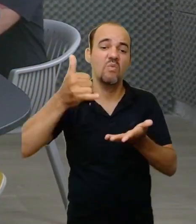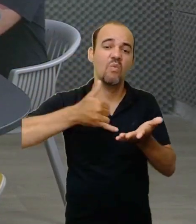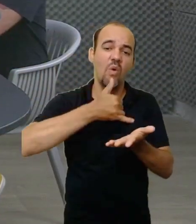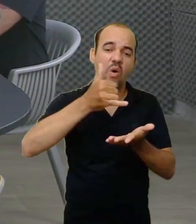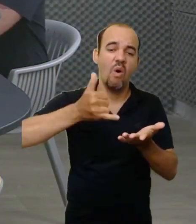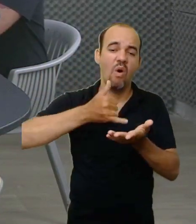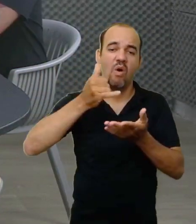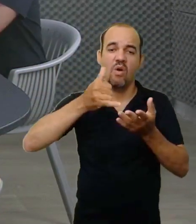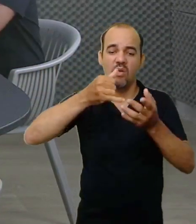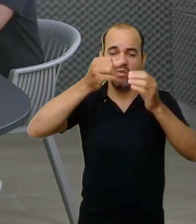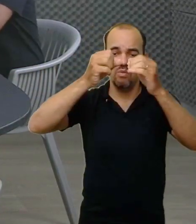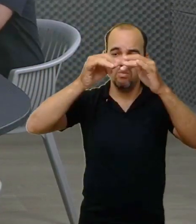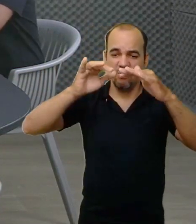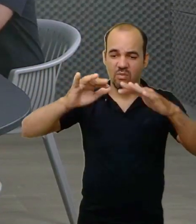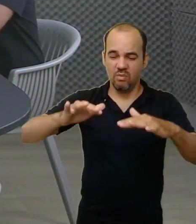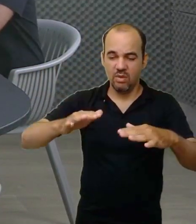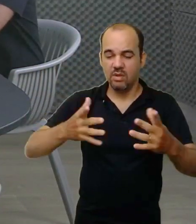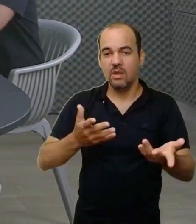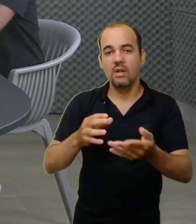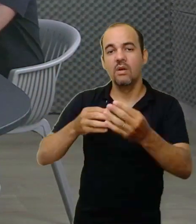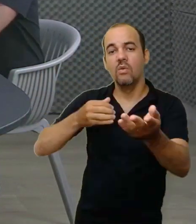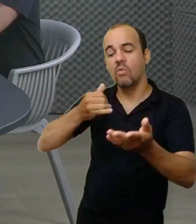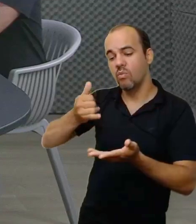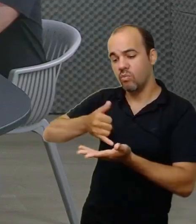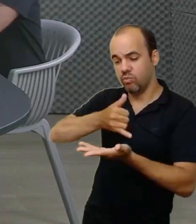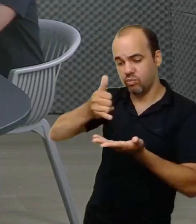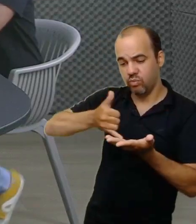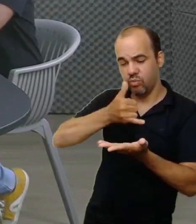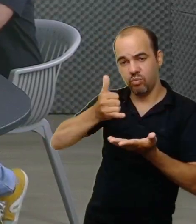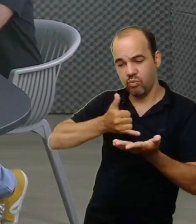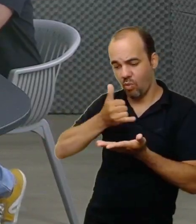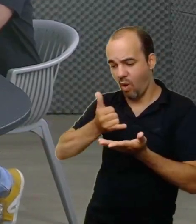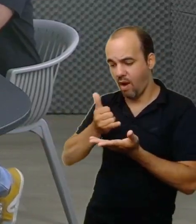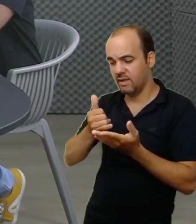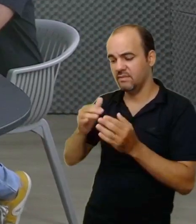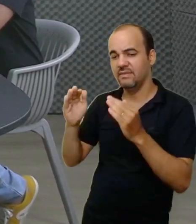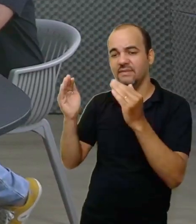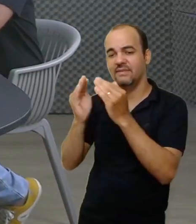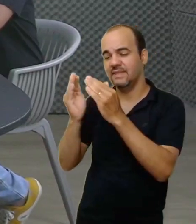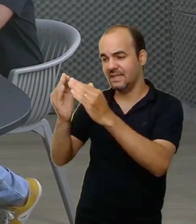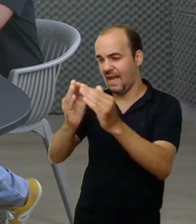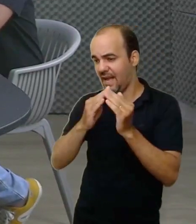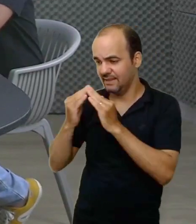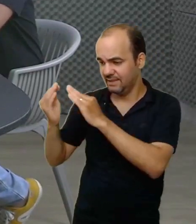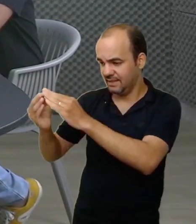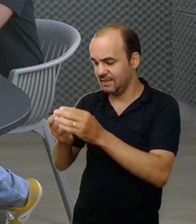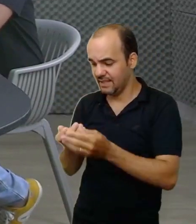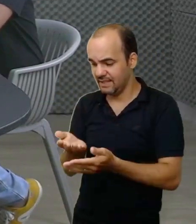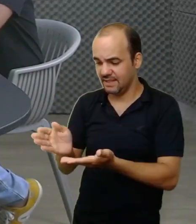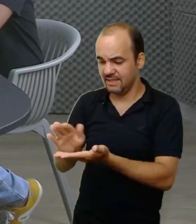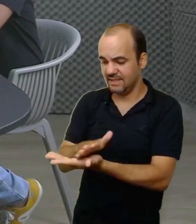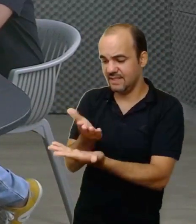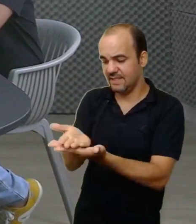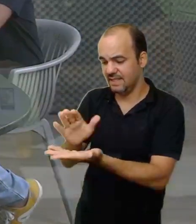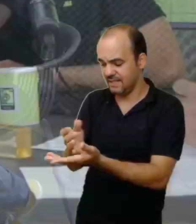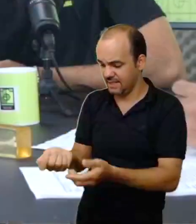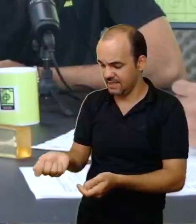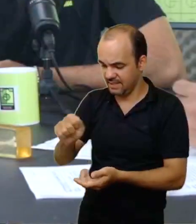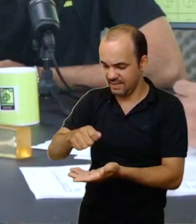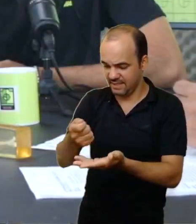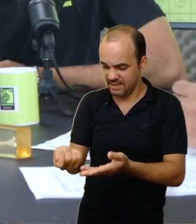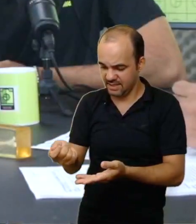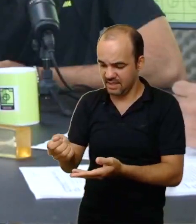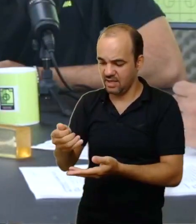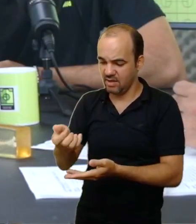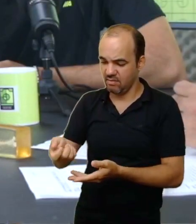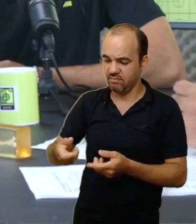essa coisa de guardar o óleo no potinho, eu não vejo isso na casa das pessoas. É muito raro ver isso na casa raro das mesmo. pessoas. Isso é um impacto muito grande,